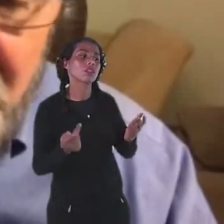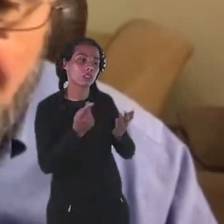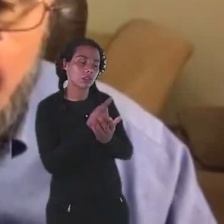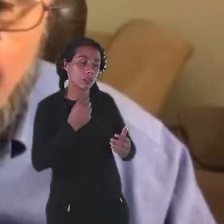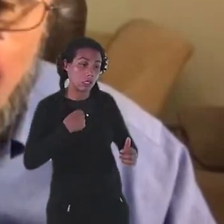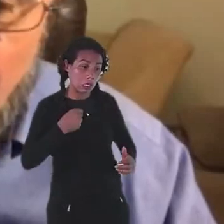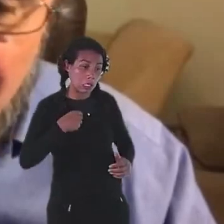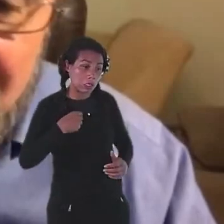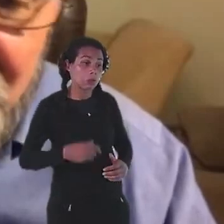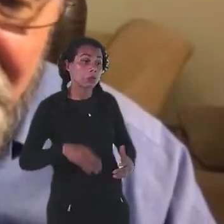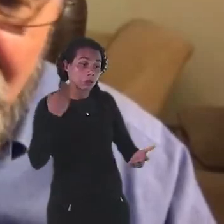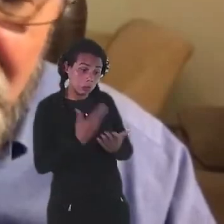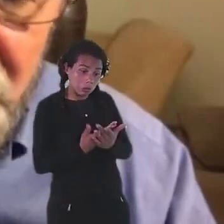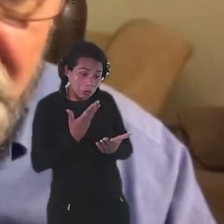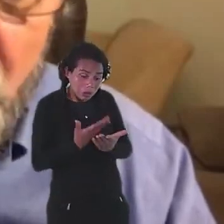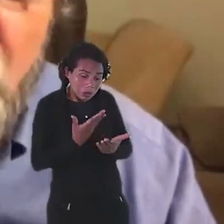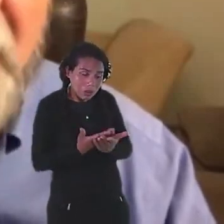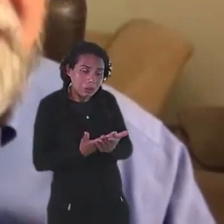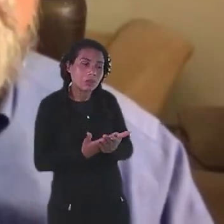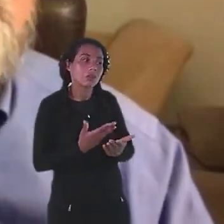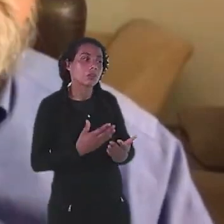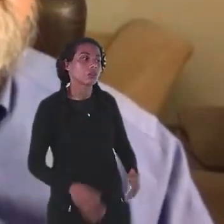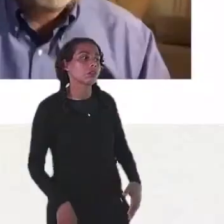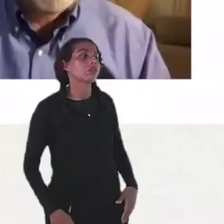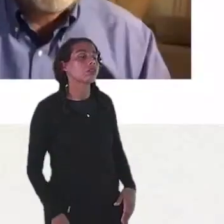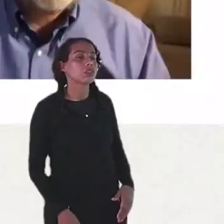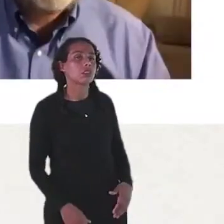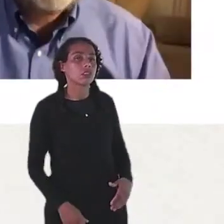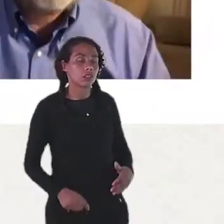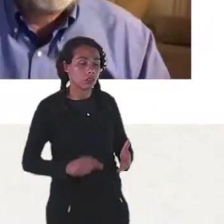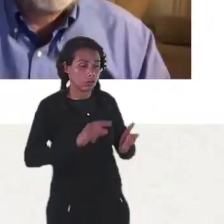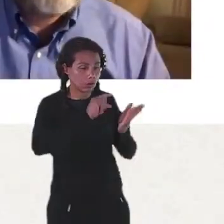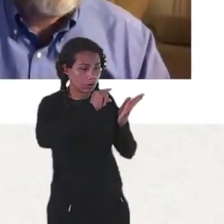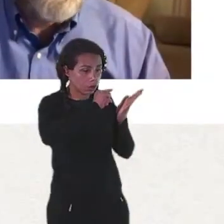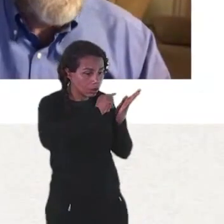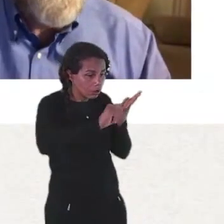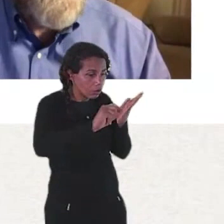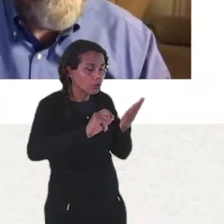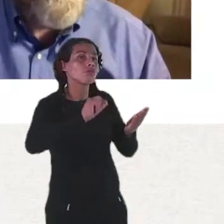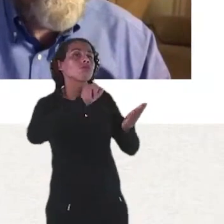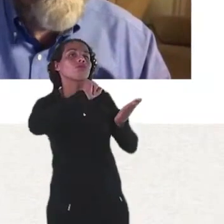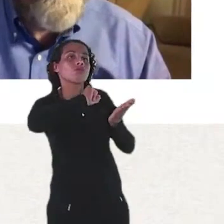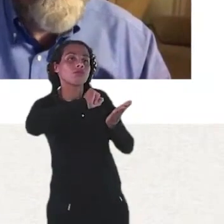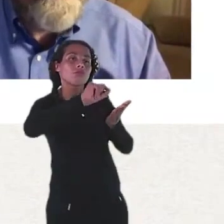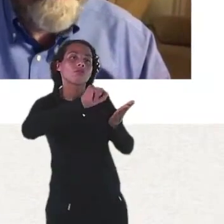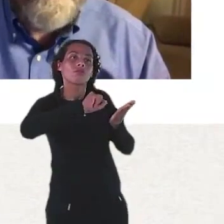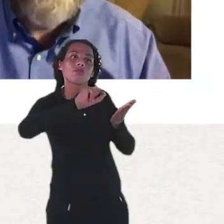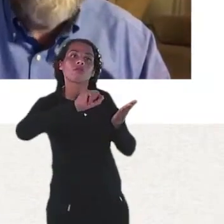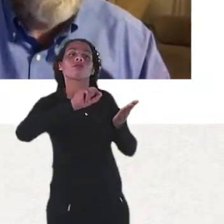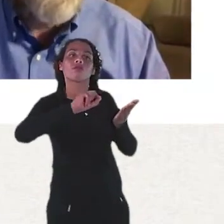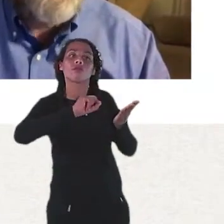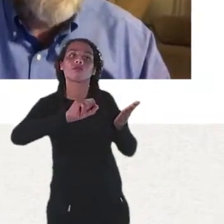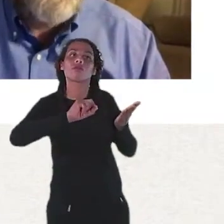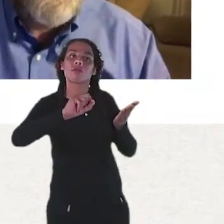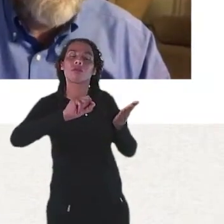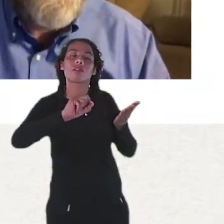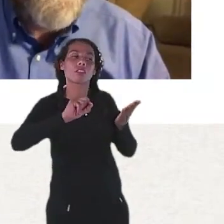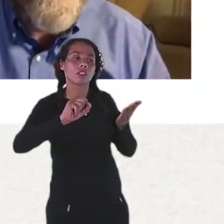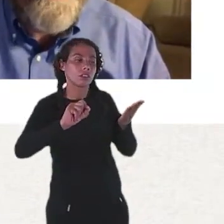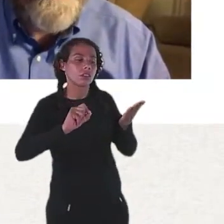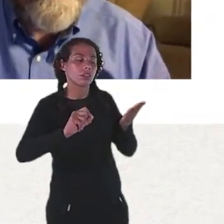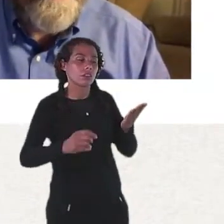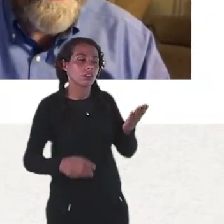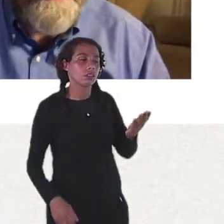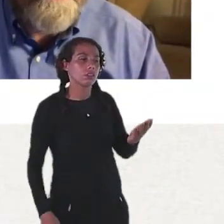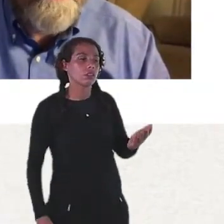eu estava te falando, Afonso, que eu estou para escrever um artigo, um editorial, algo para algum, né,